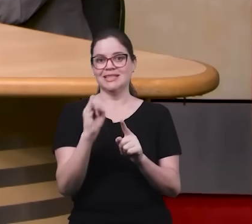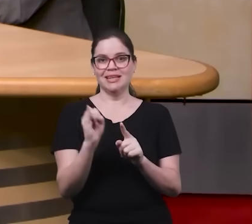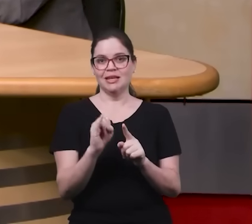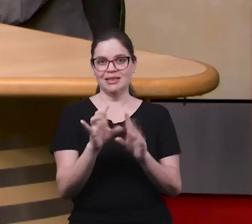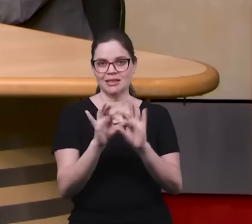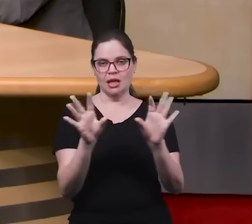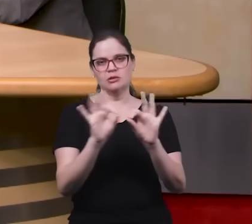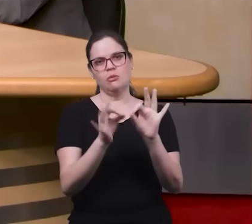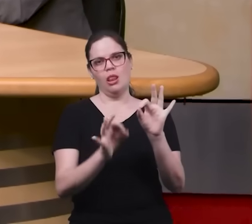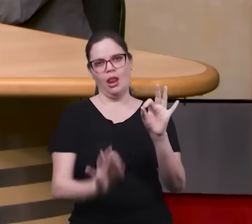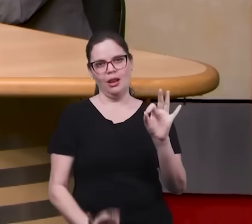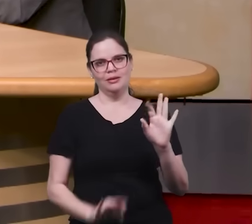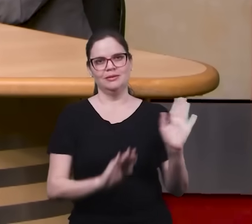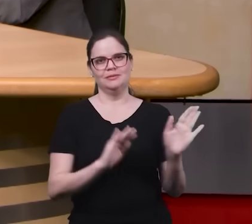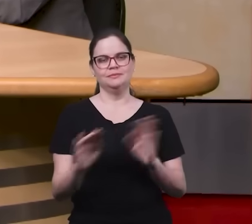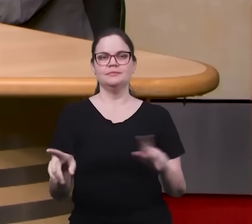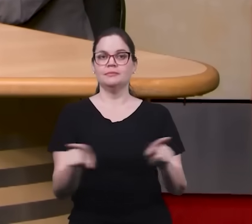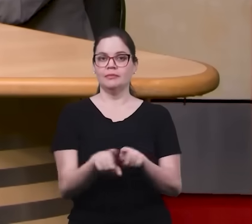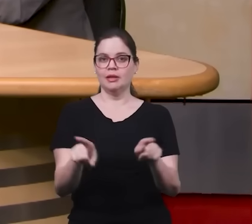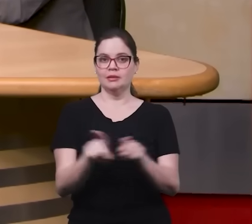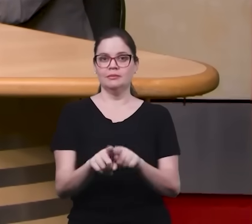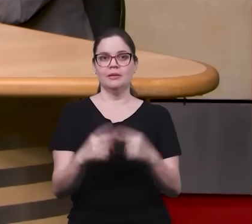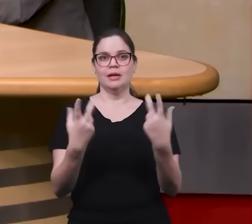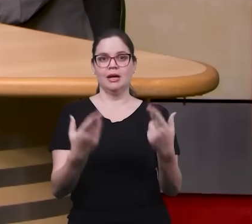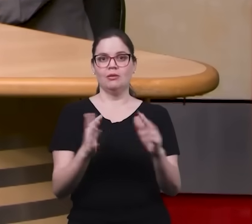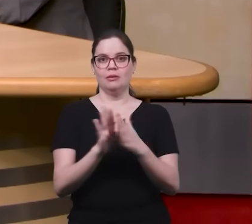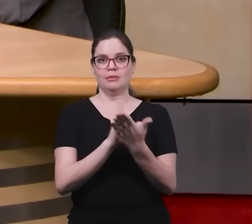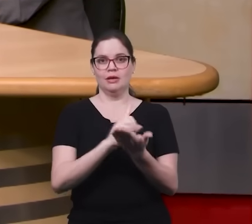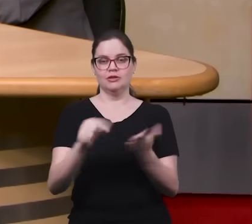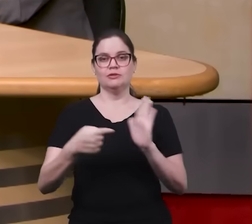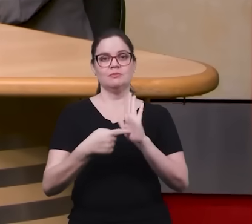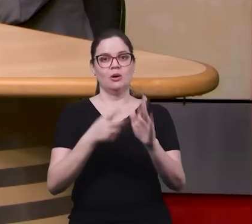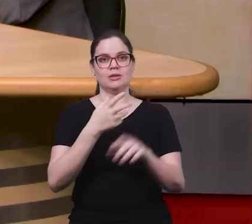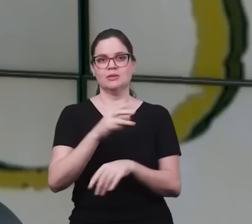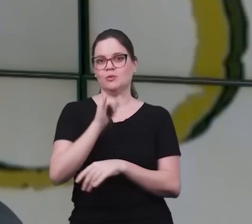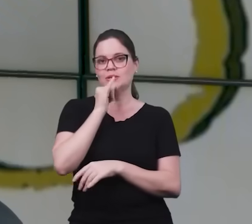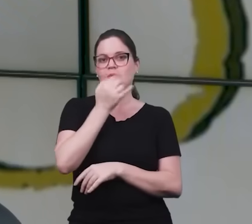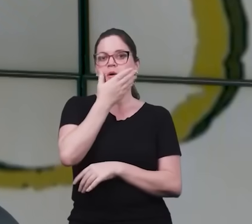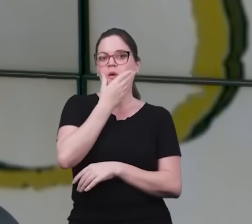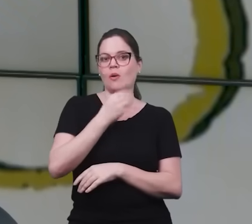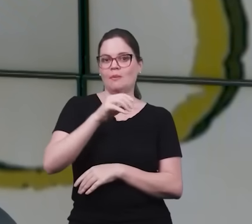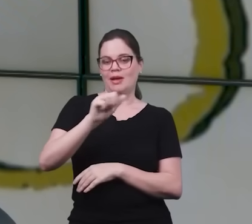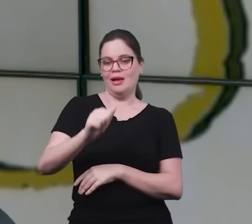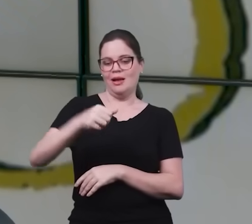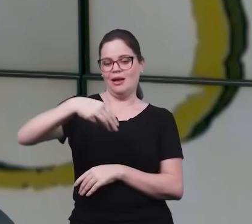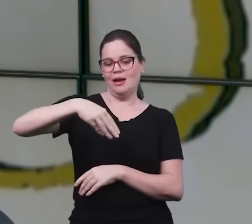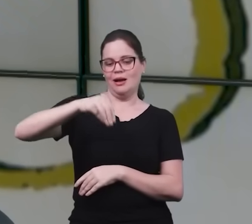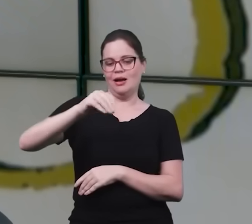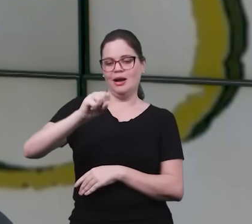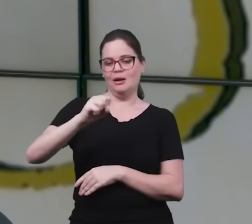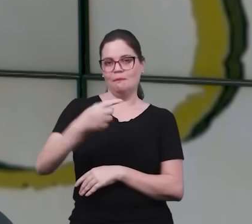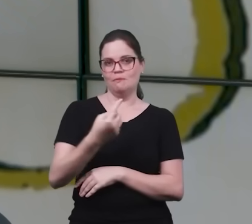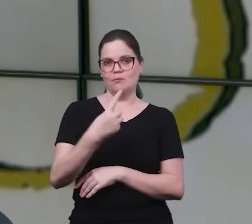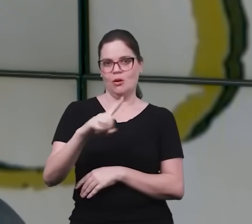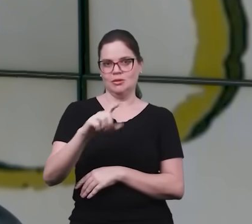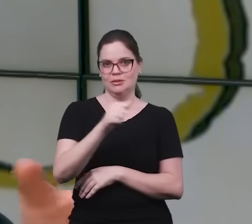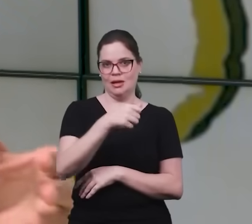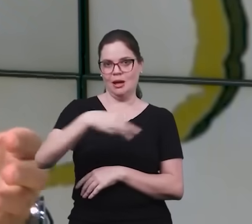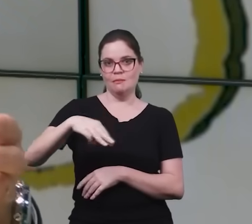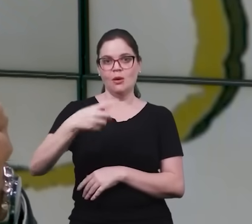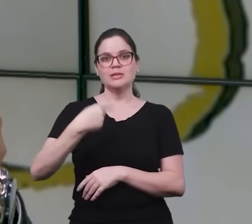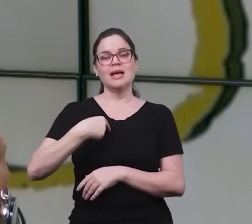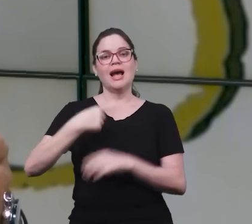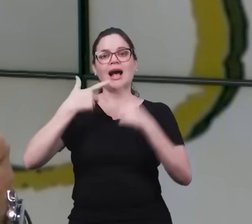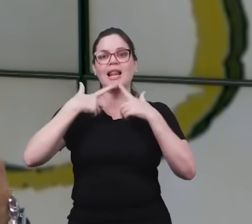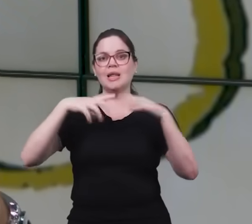redação. Só fica. E isso está muito também na palavra. Você vê, Amós é no boiadeiro. E a profecia que ele entrega, ele